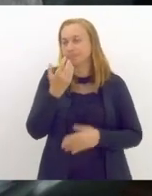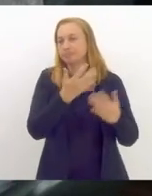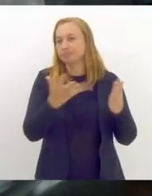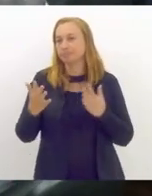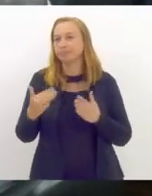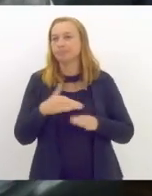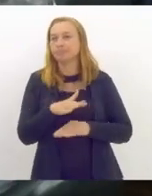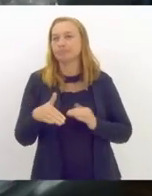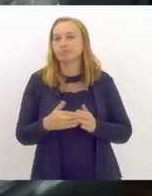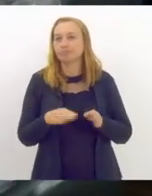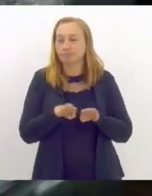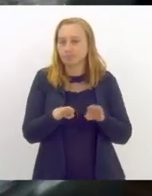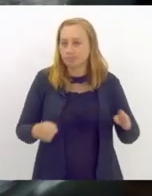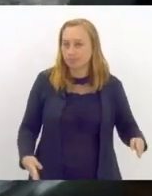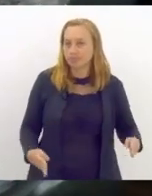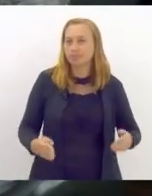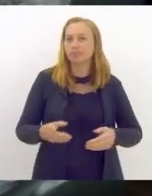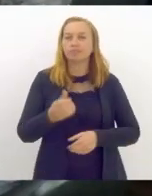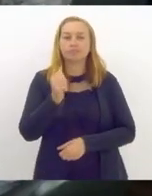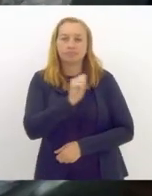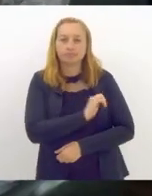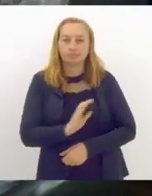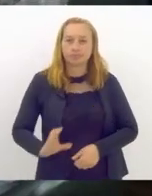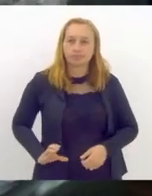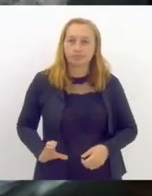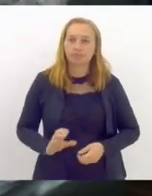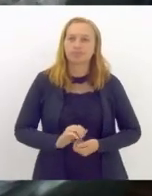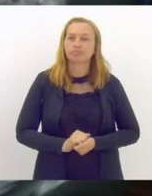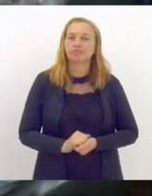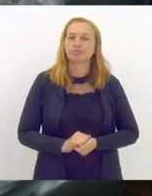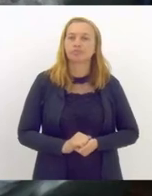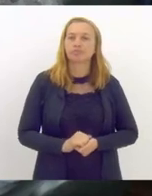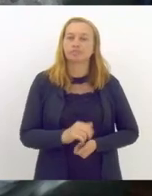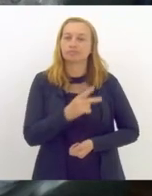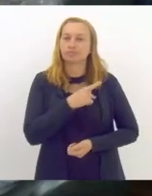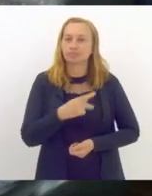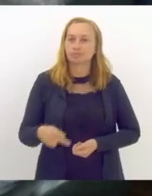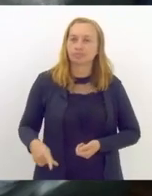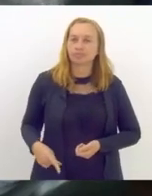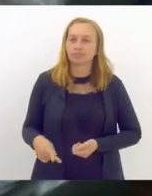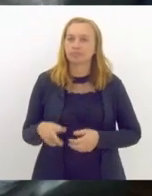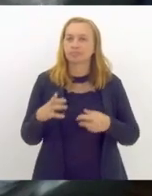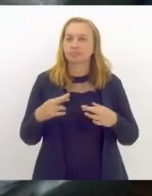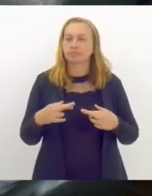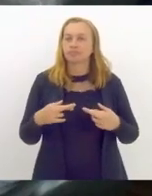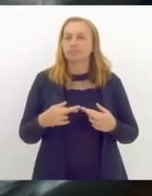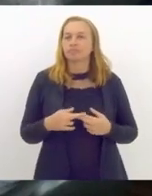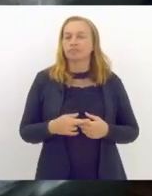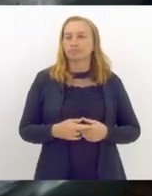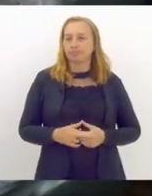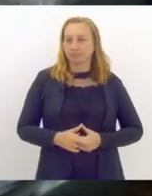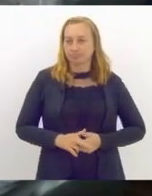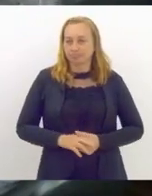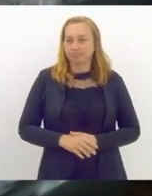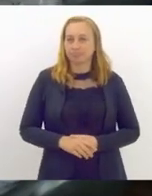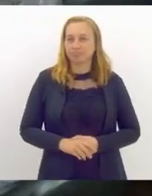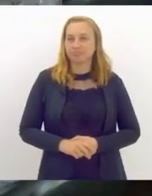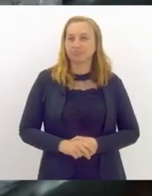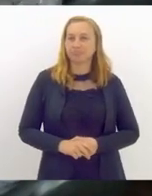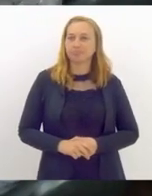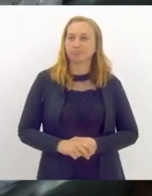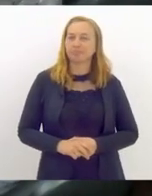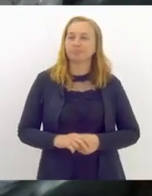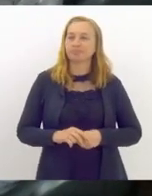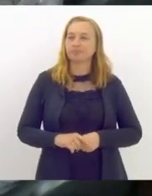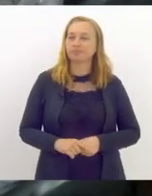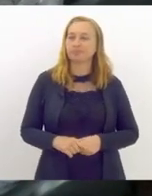a toda a mesa na figura do meu amigo André Ceciliano e do presidente da audiência Luiz Paulo eu queria só